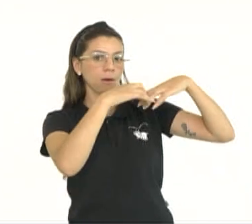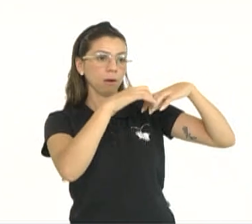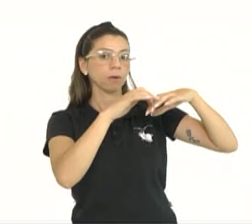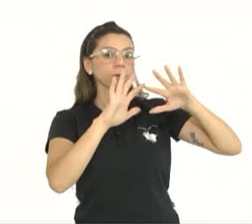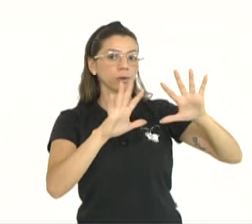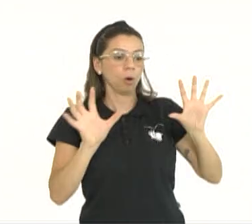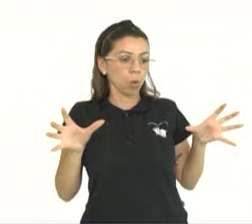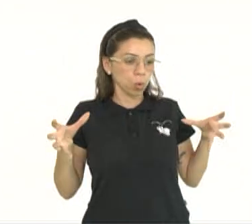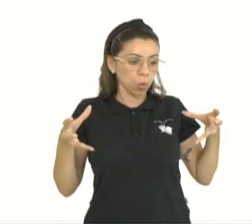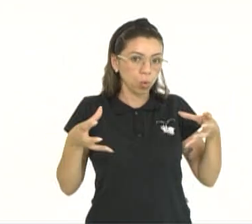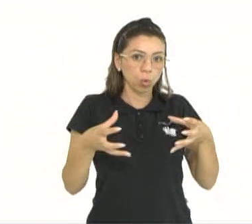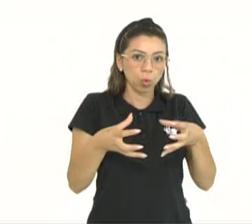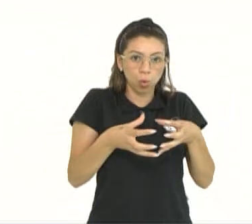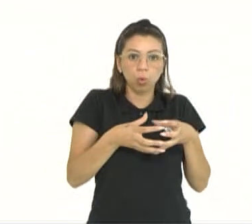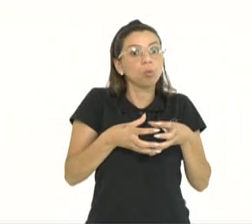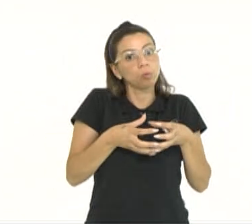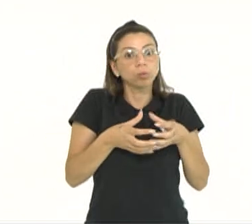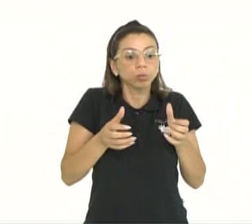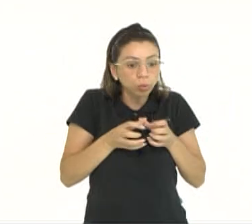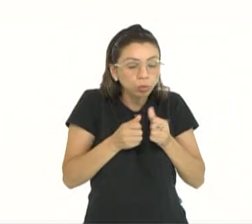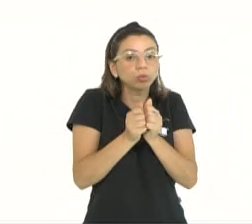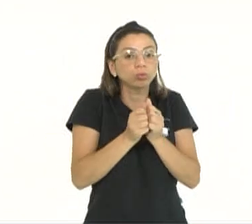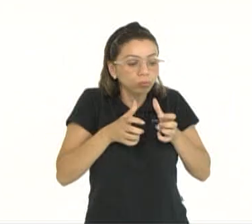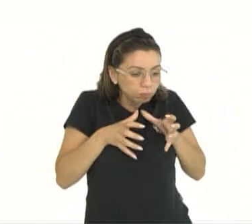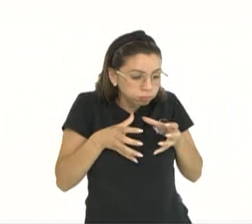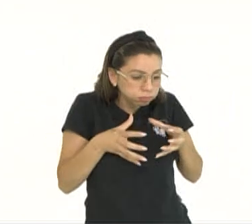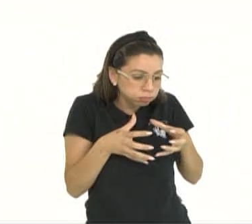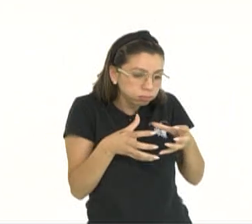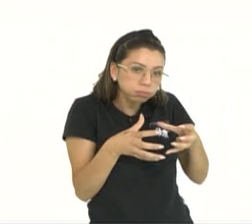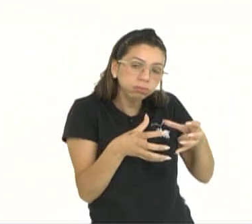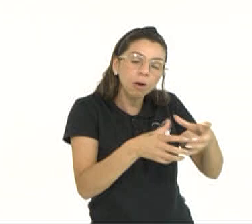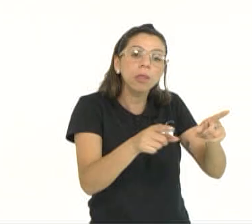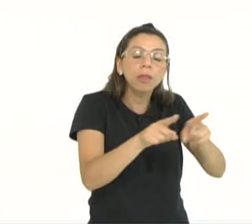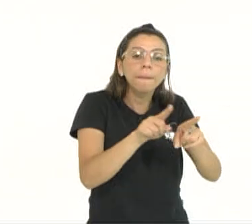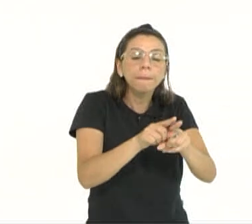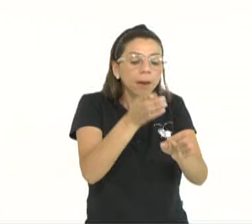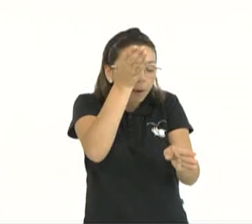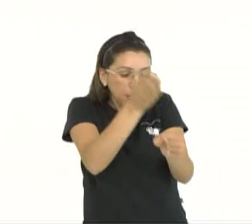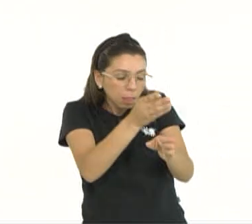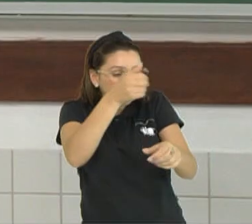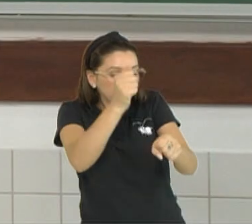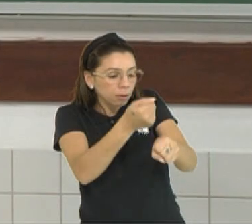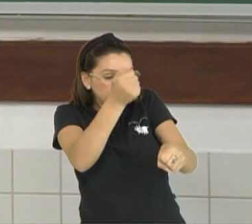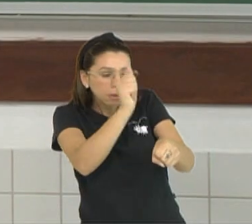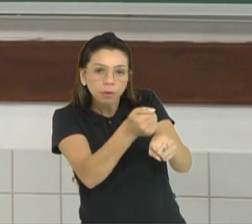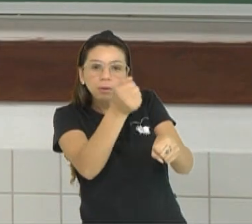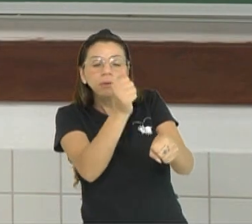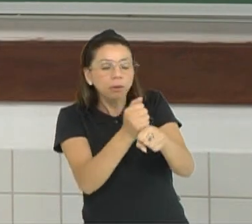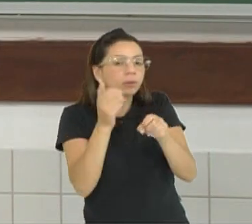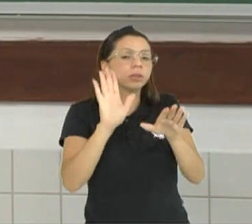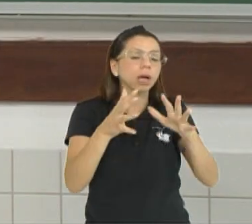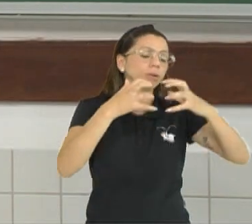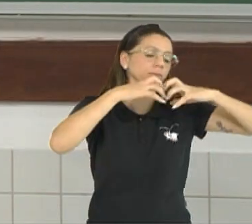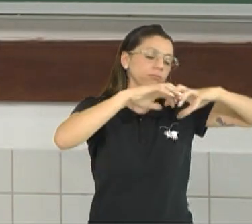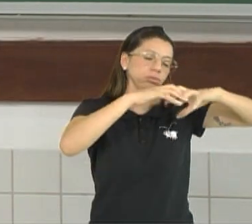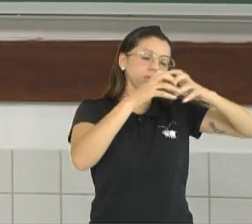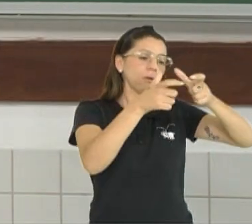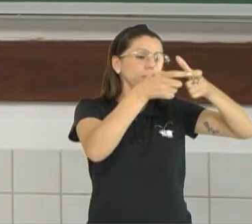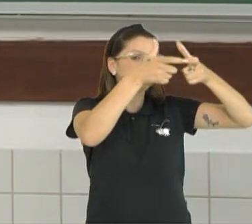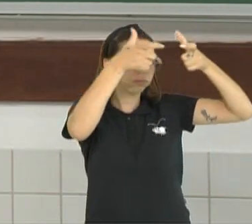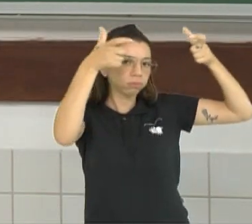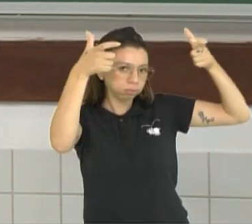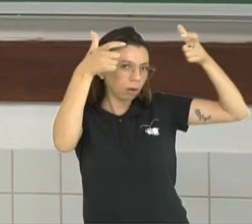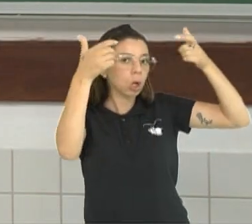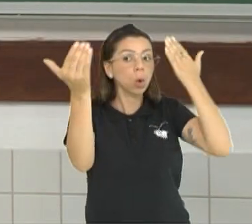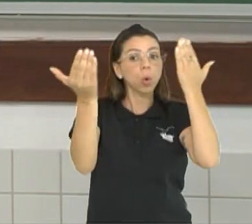em grandes grupos, né, fabricavam utensílios, já tinham desenvolvido um cérebro bem maior do que o